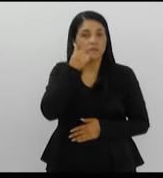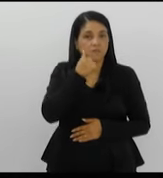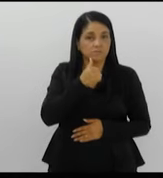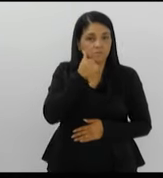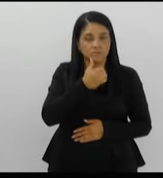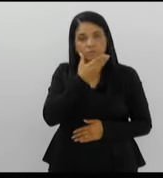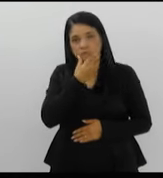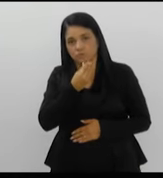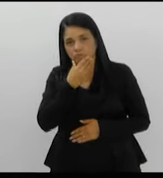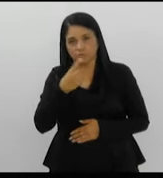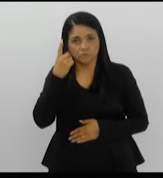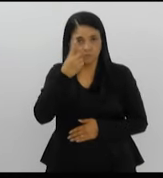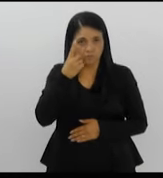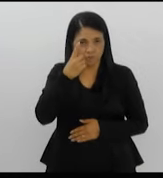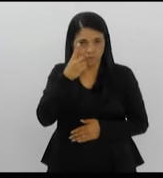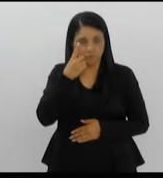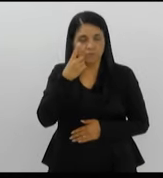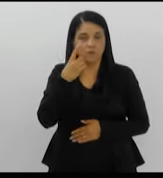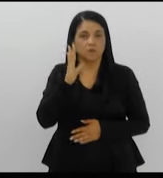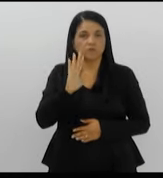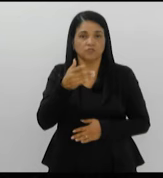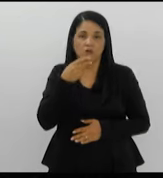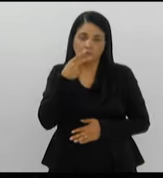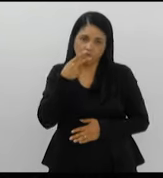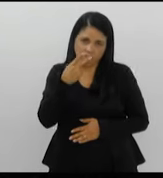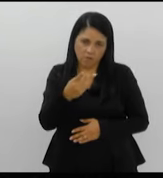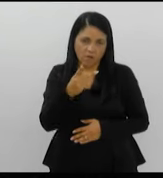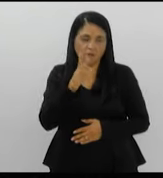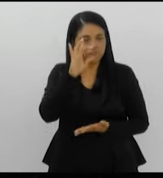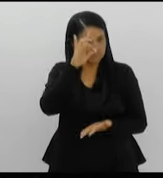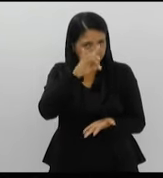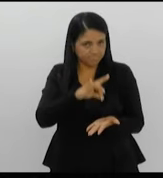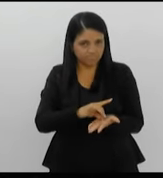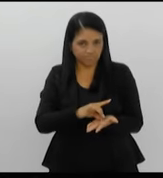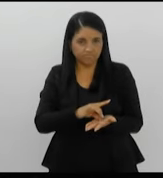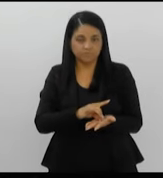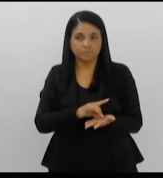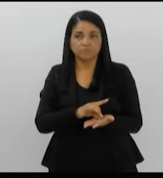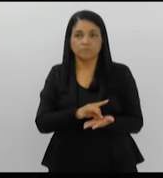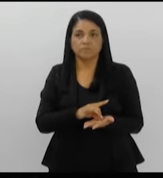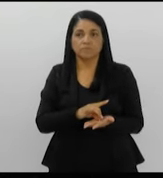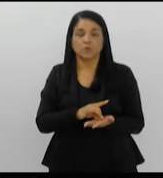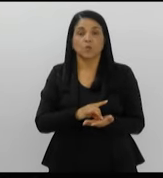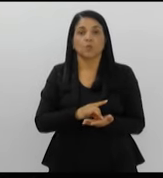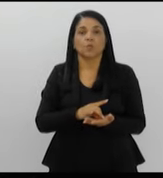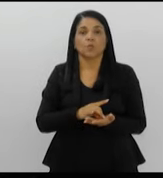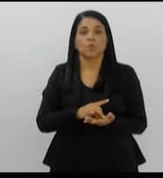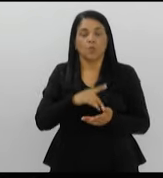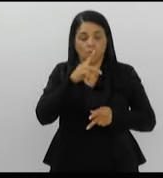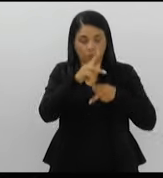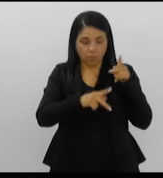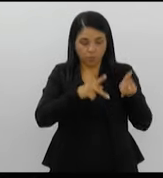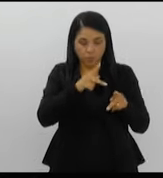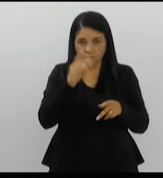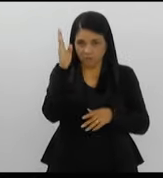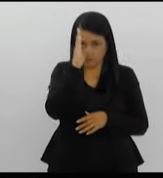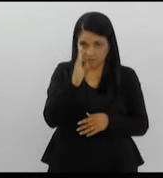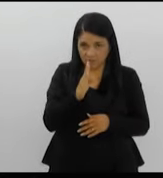é hábito se dizer, e é verdade, que o brasileiro é um